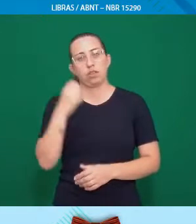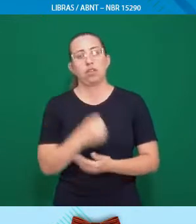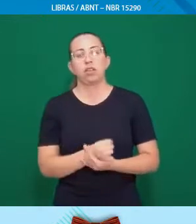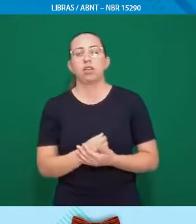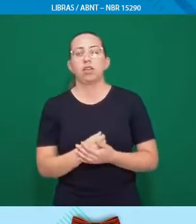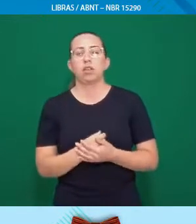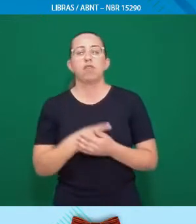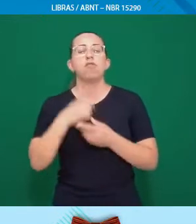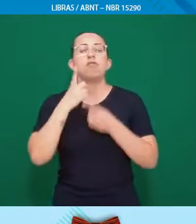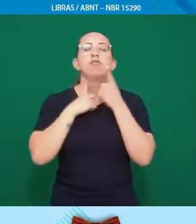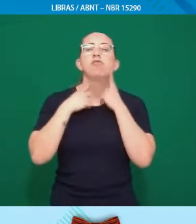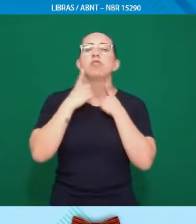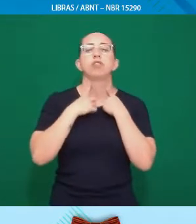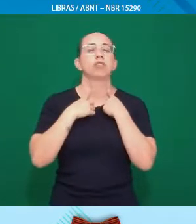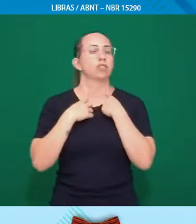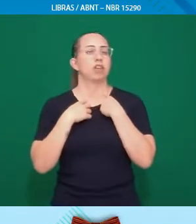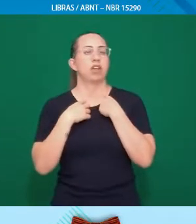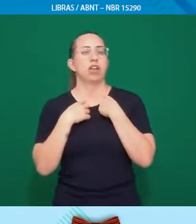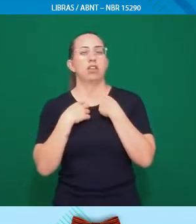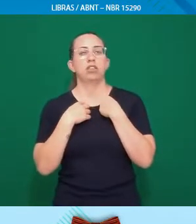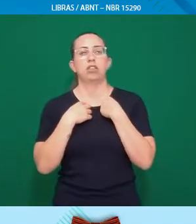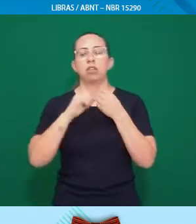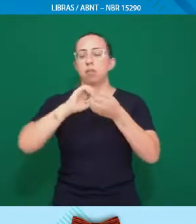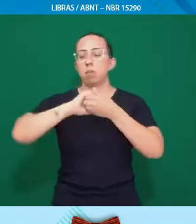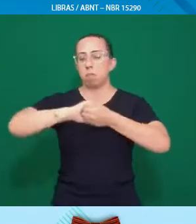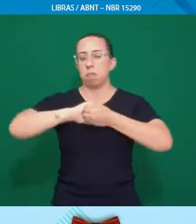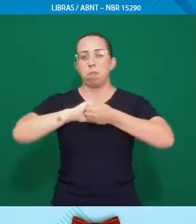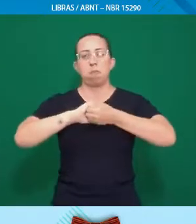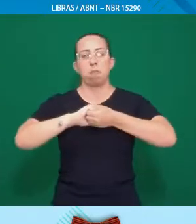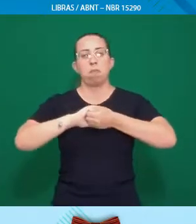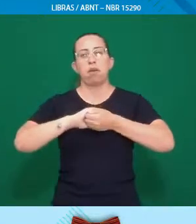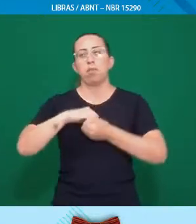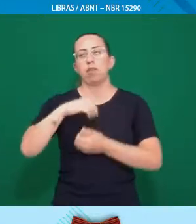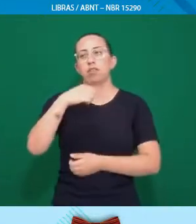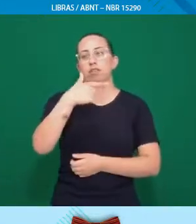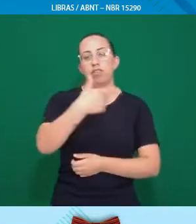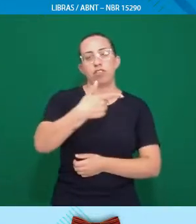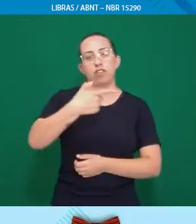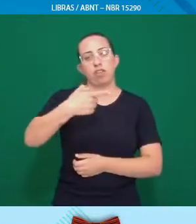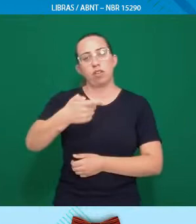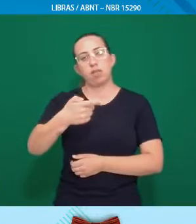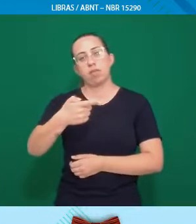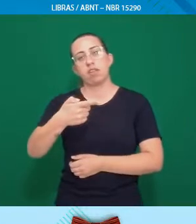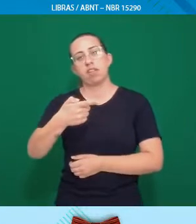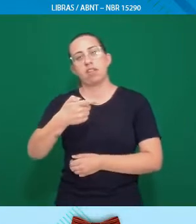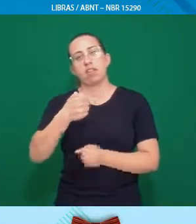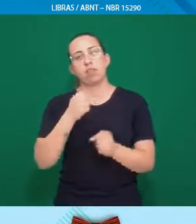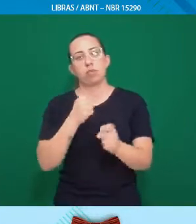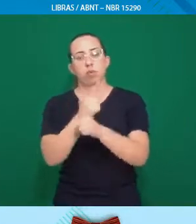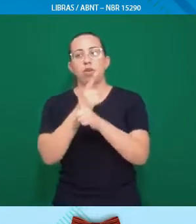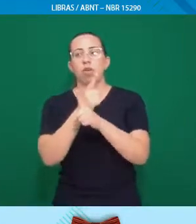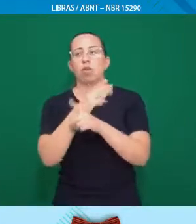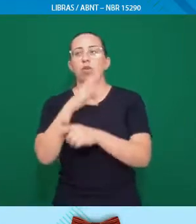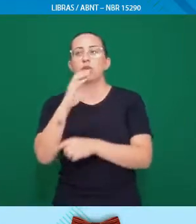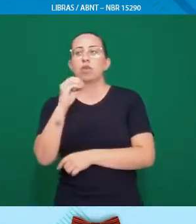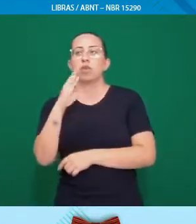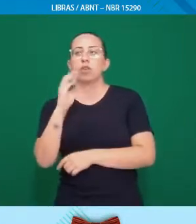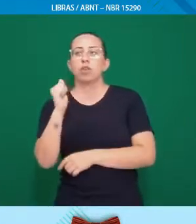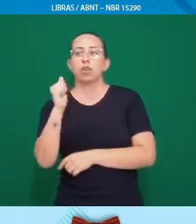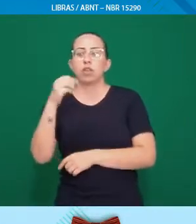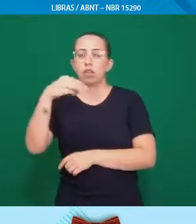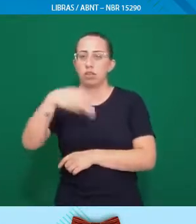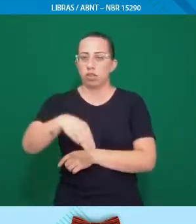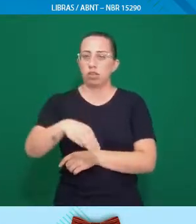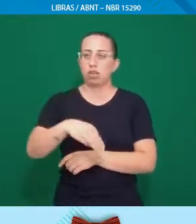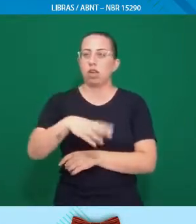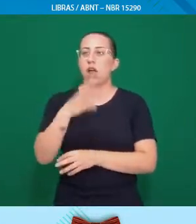Cassiano Barros manifestar integral e irrestrita paralisação a 27ª edição do michuim cocan É com